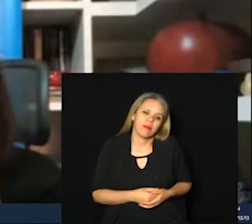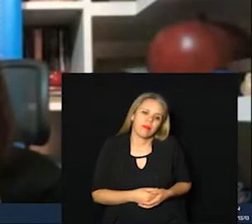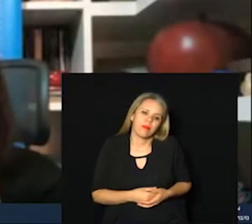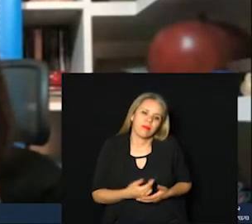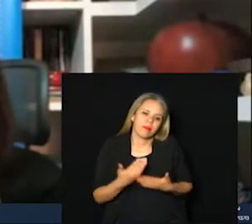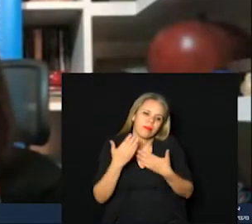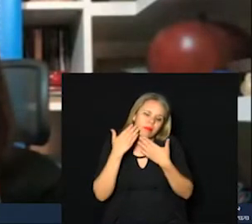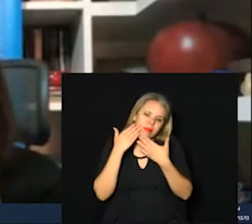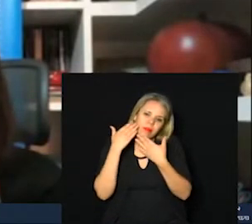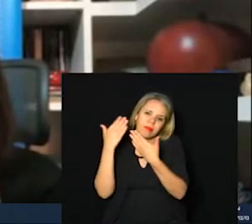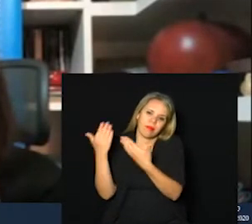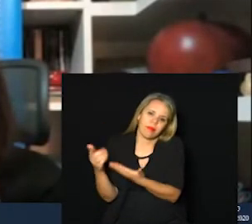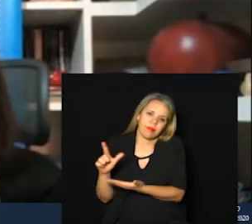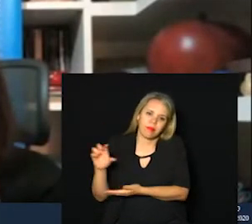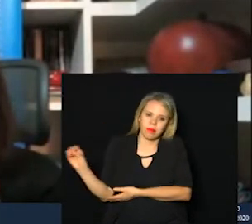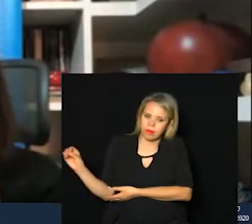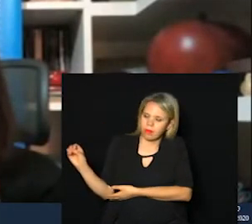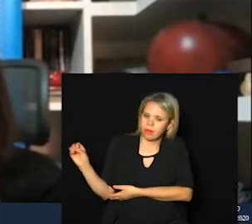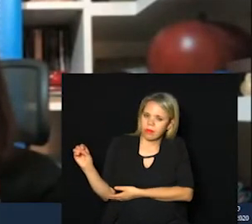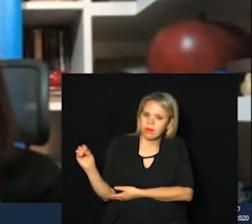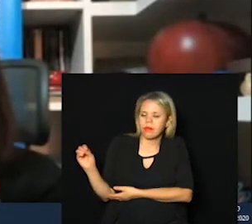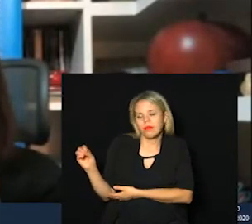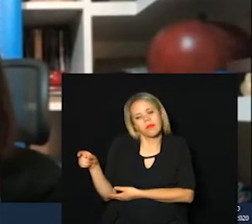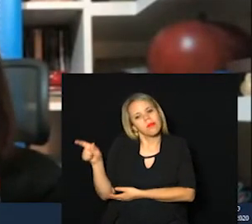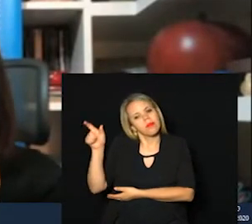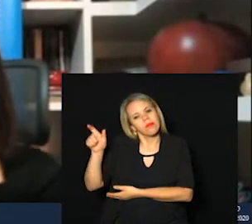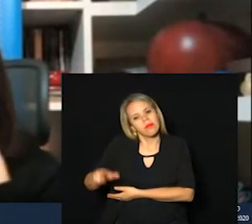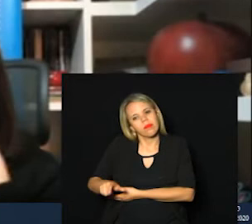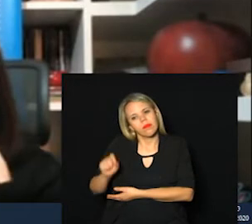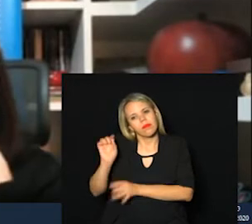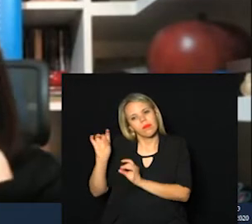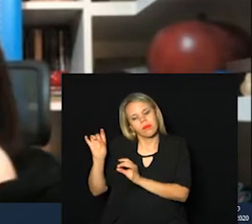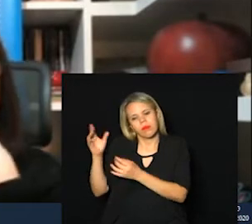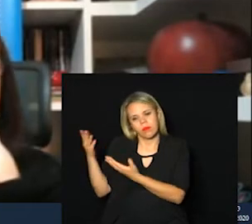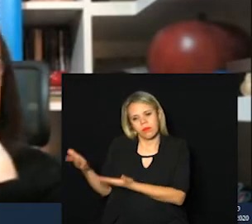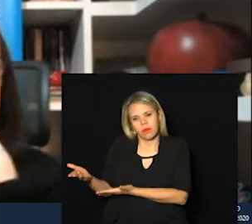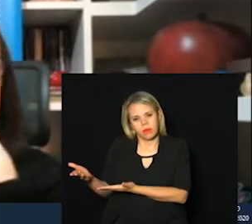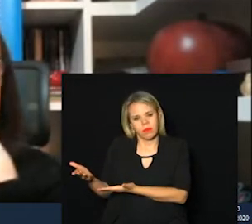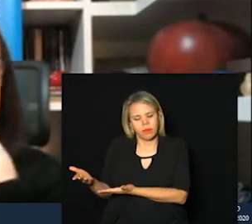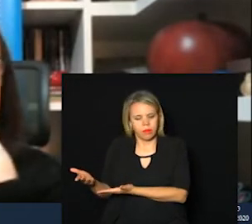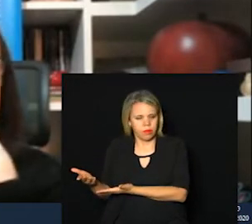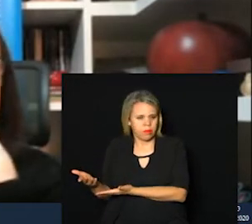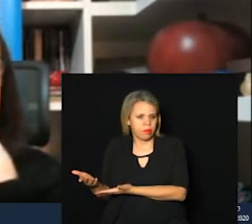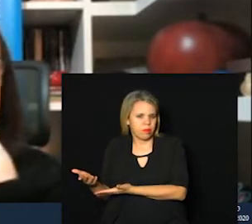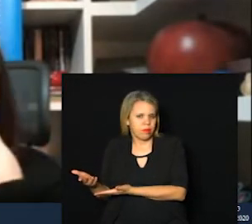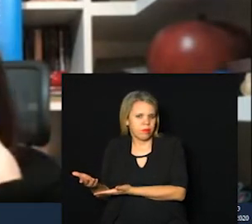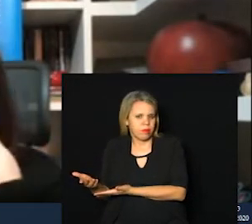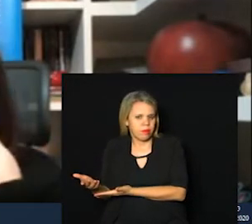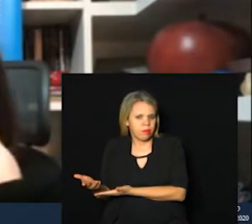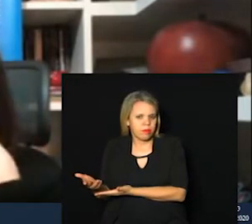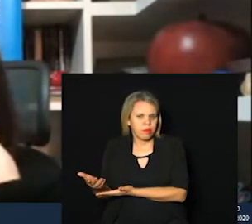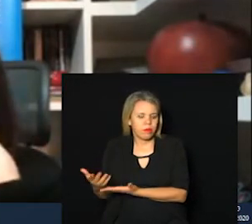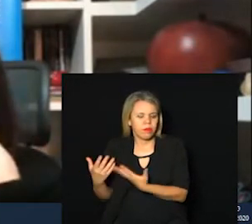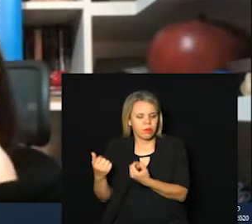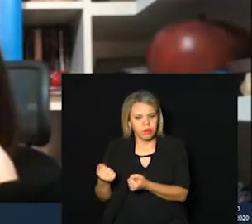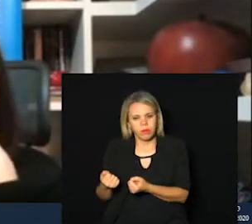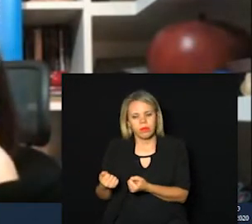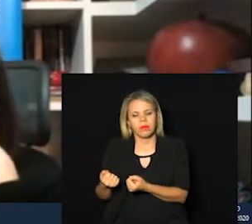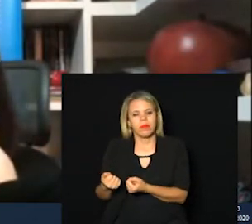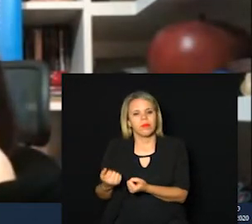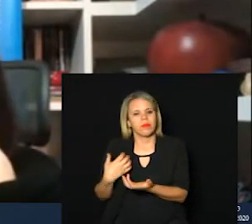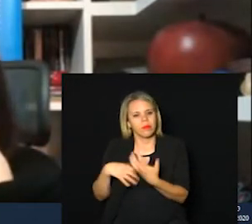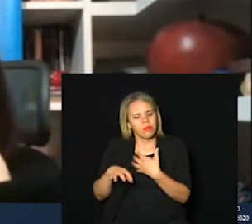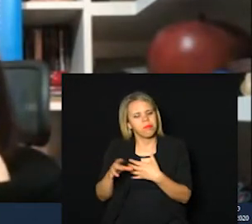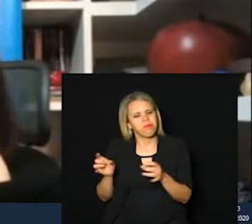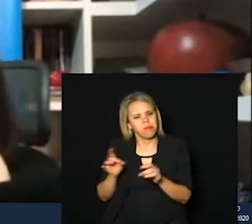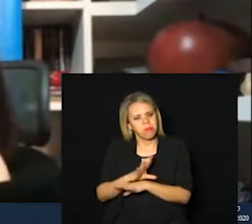muito, muito obrigada, viu, Léo? Muito obrigada por ser você quem é e da forma como você encara e se coloca muito